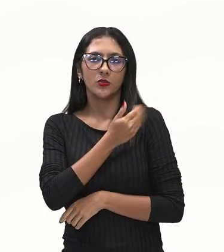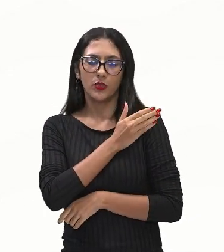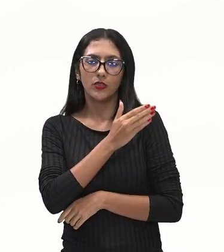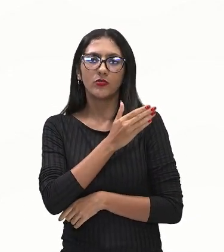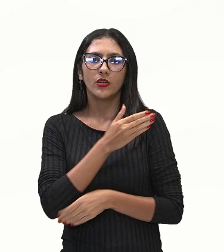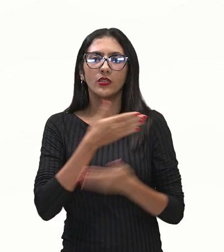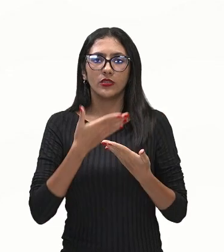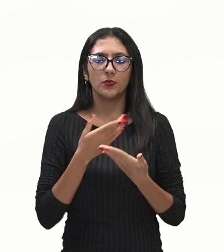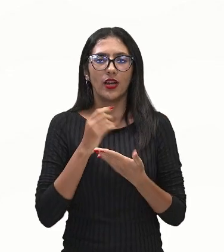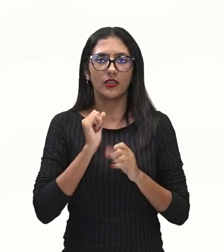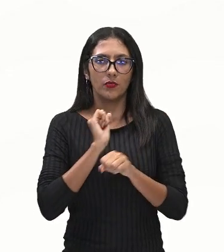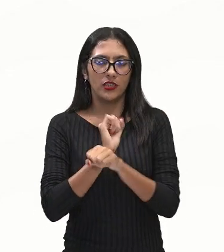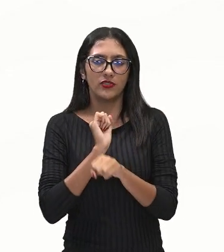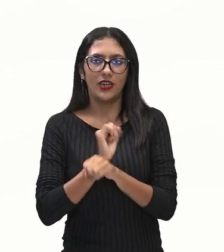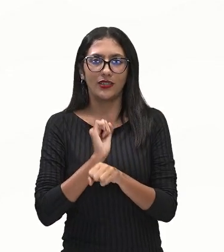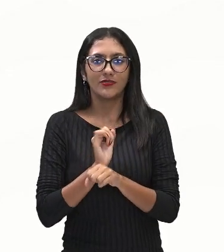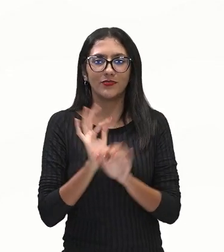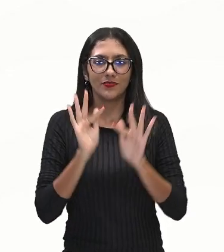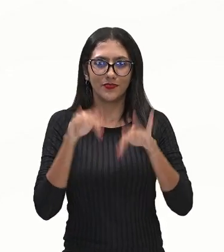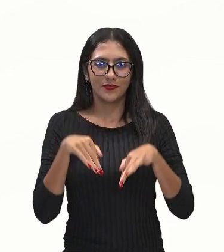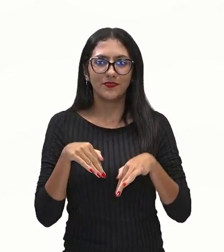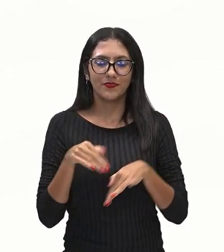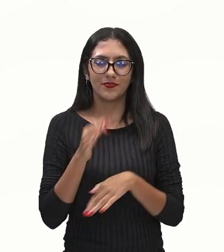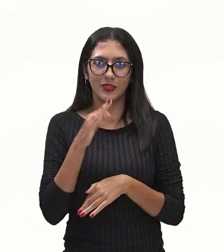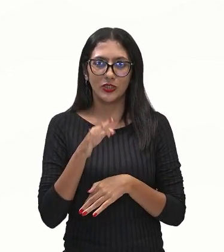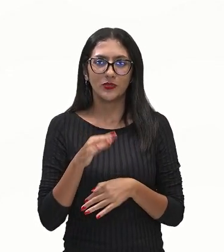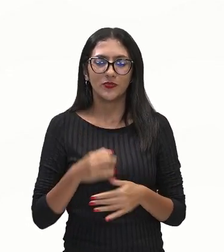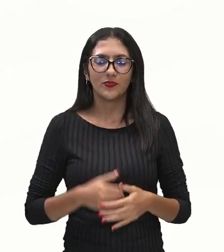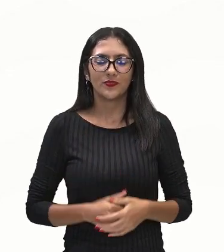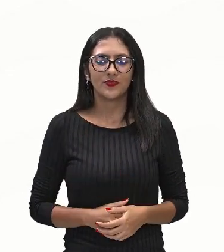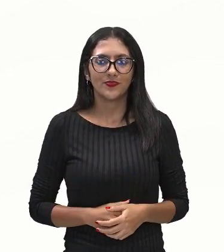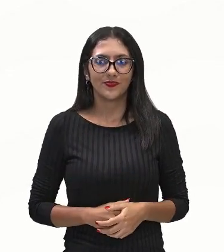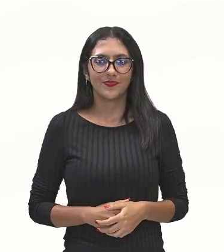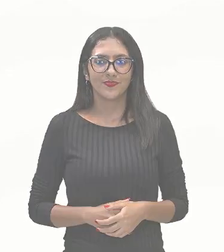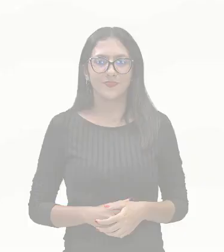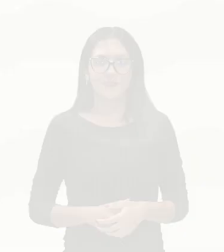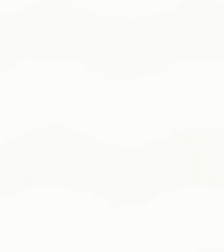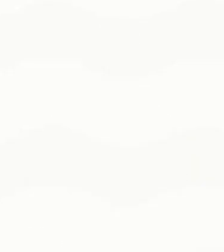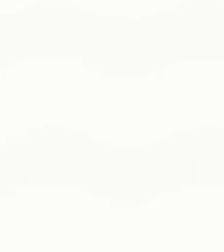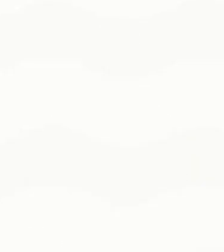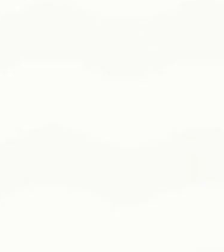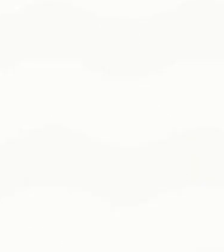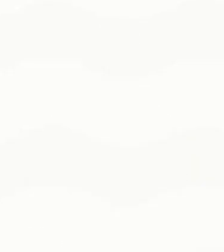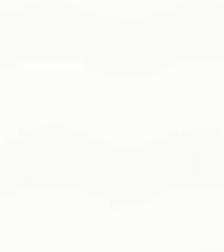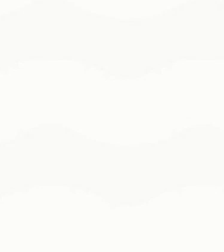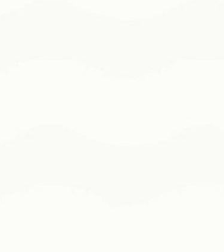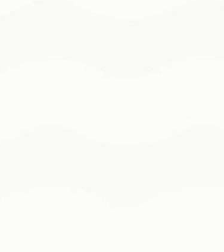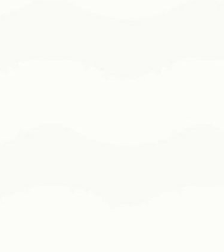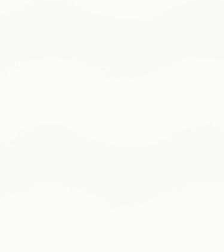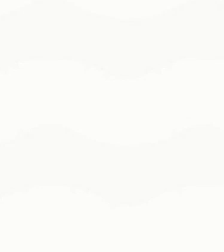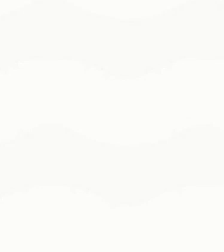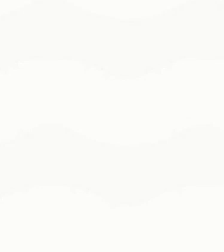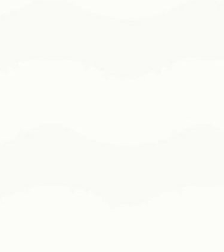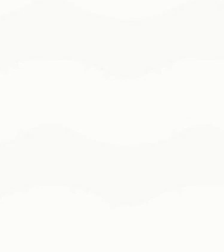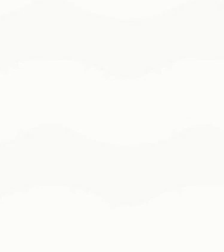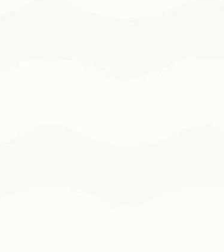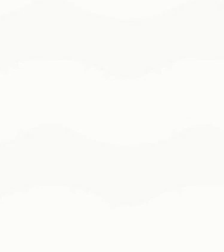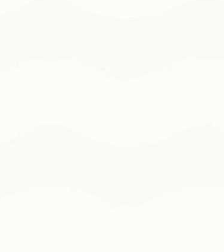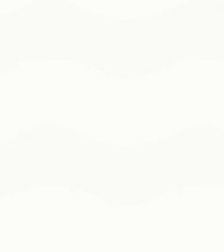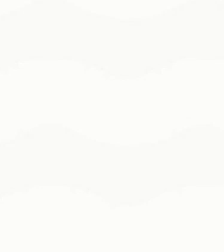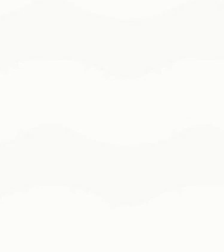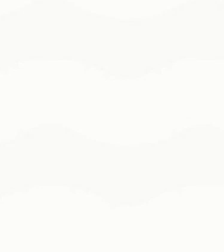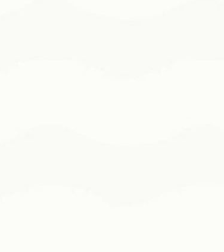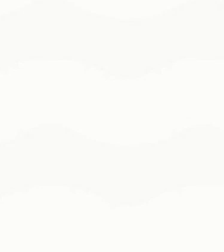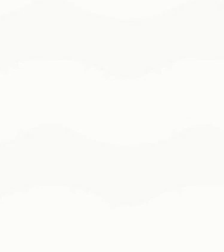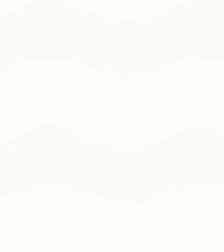aí para tal direito não acontecer, não se cumprir. Muitas vezes manifestado pela violência